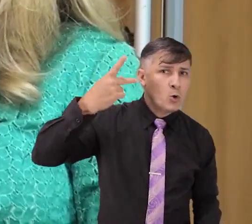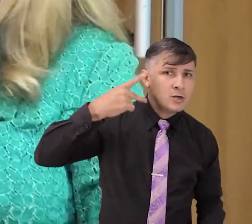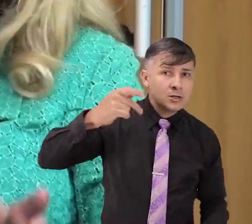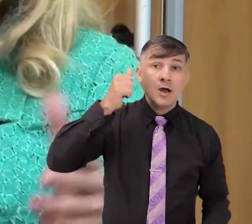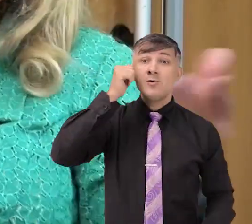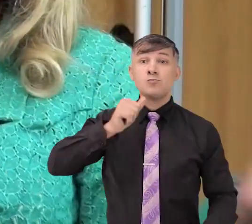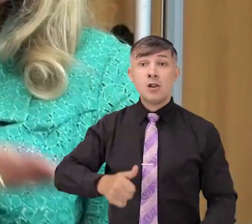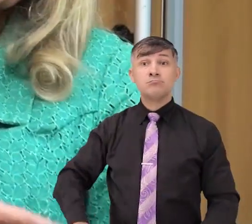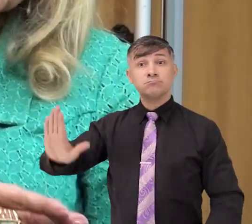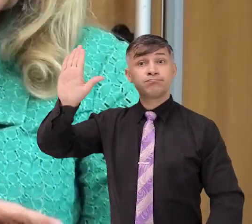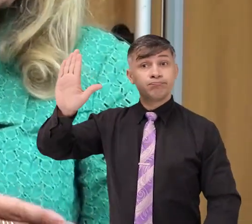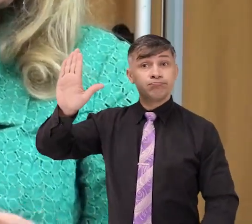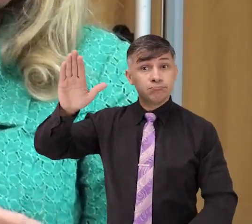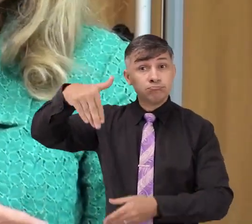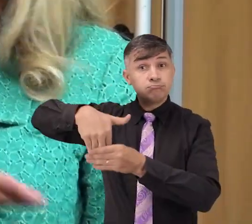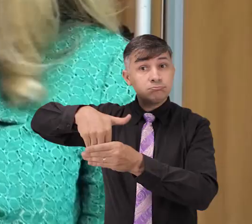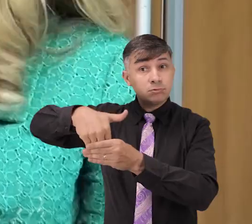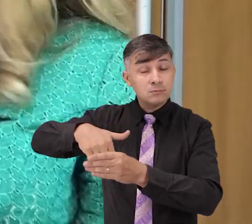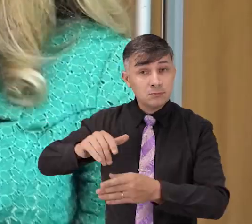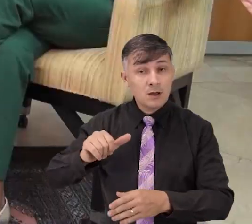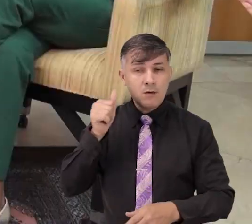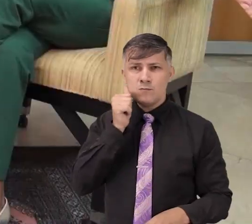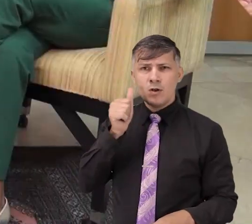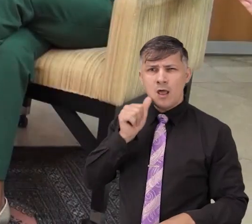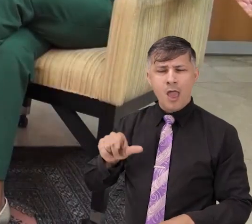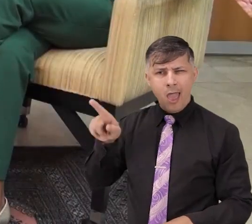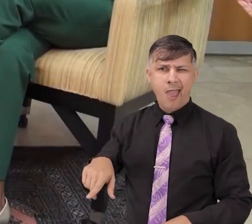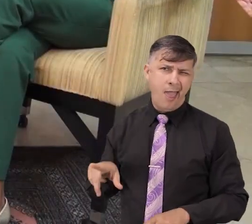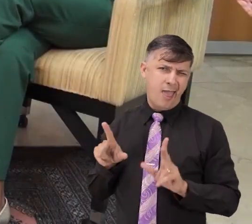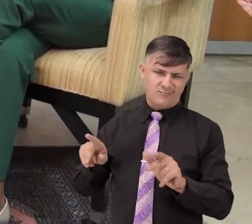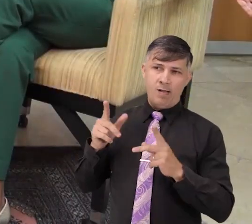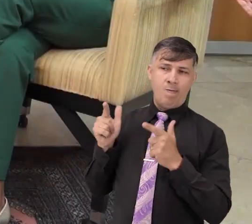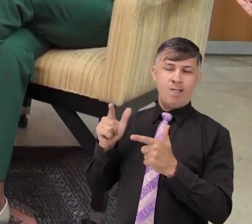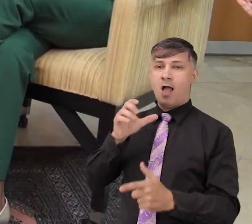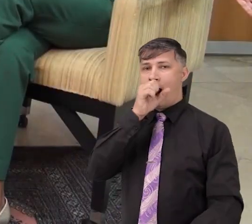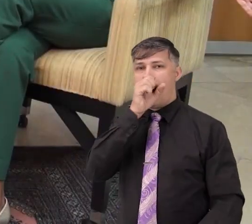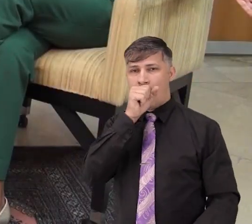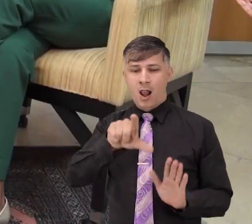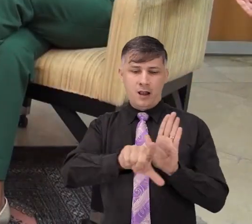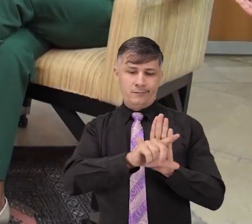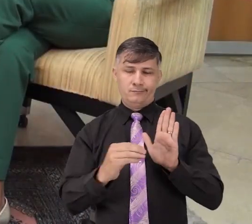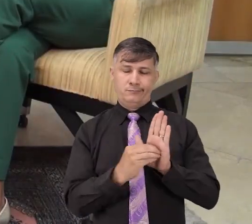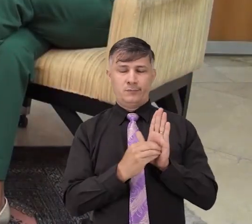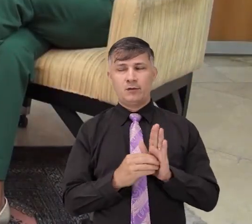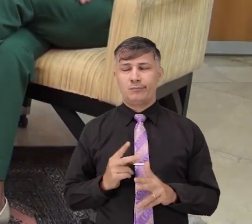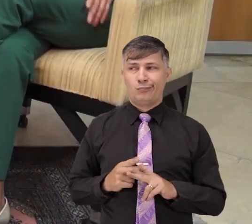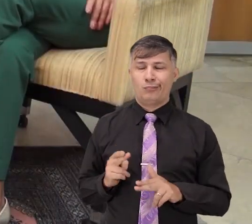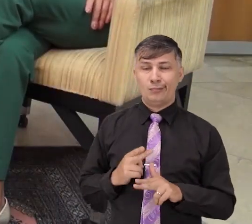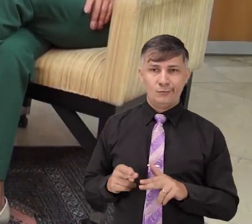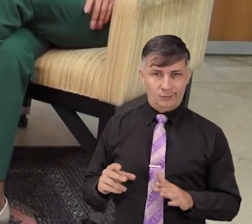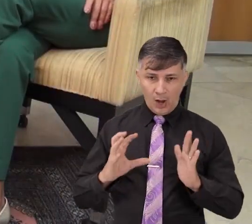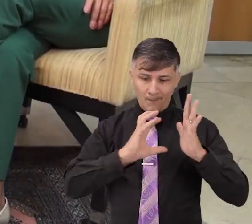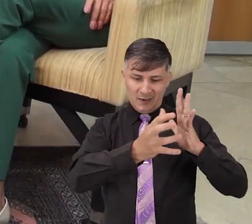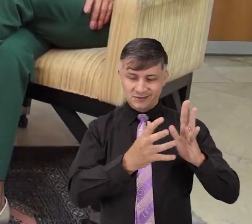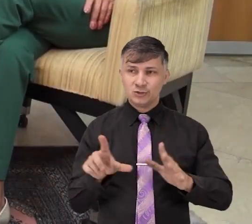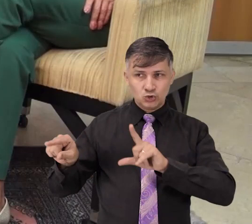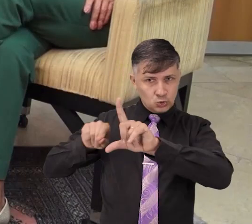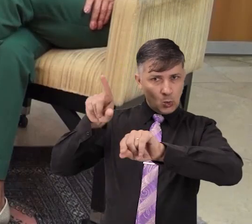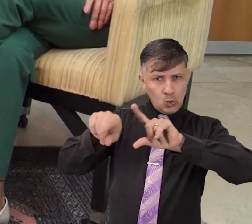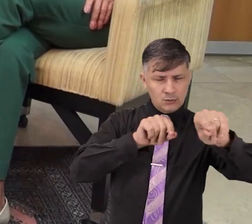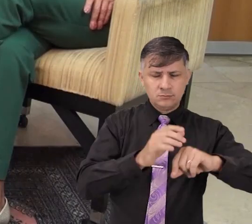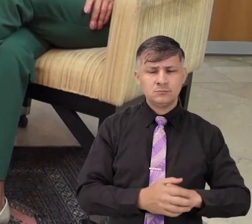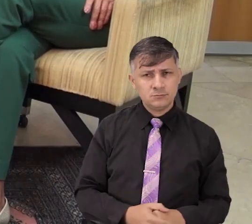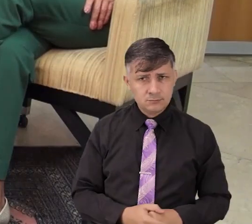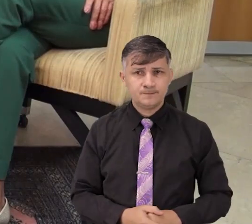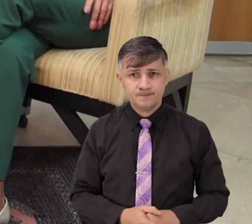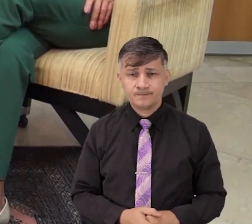laranjas, só para cumprir a legislação. É isso que acontece. As seccionais da OAB no interior do Estado, que você